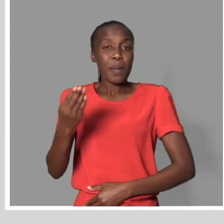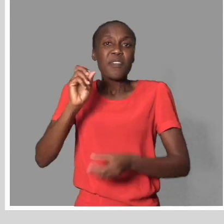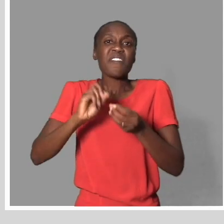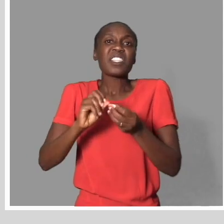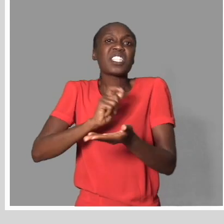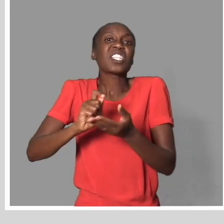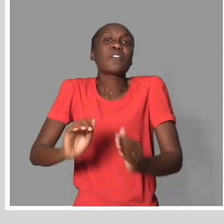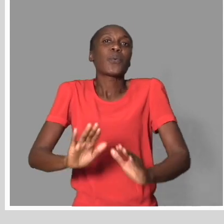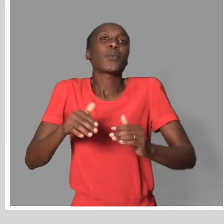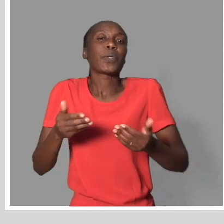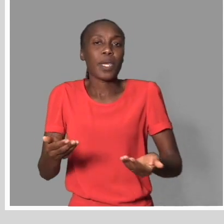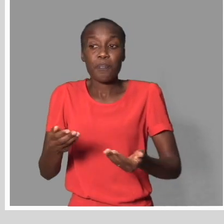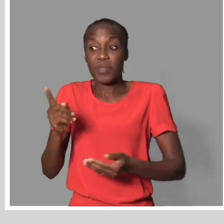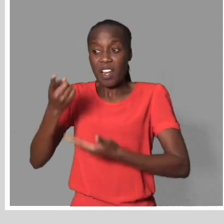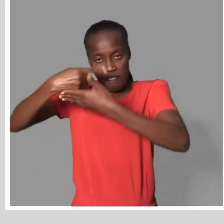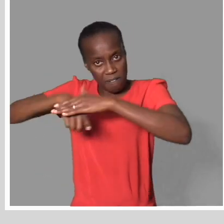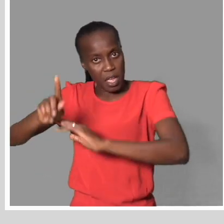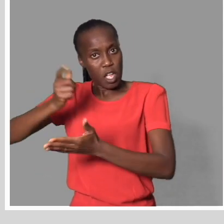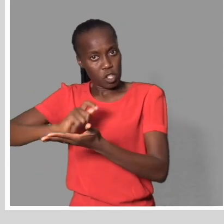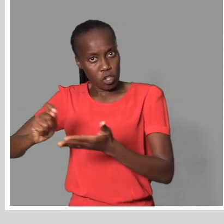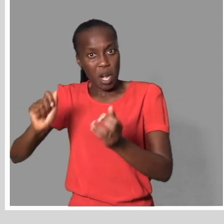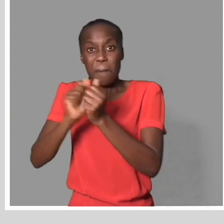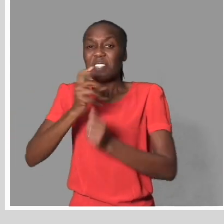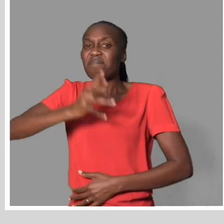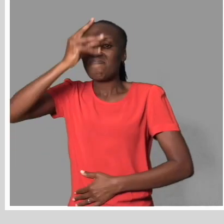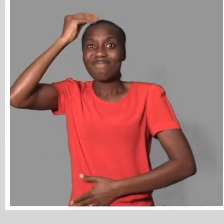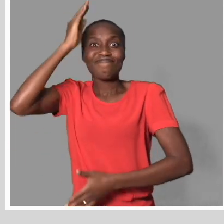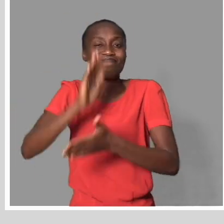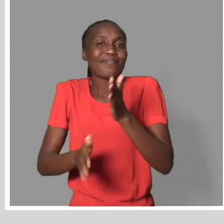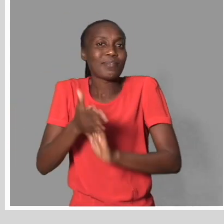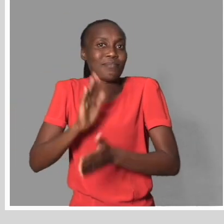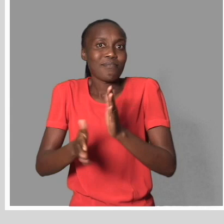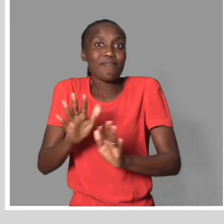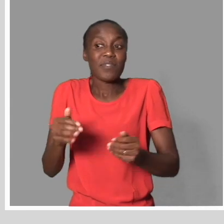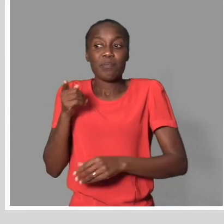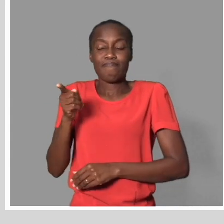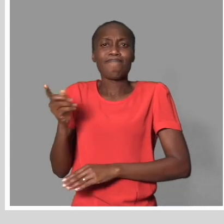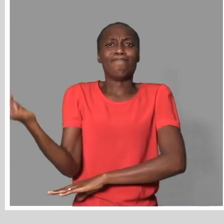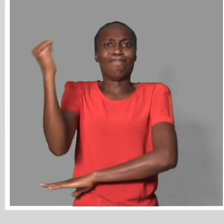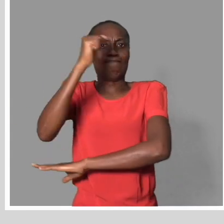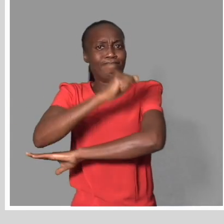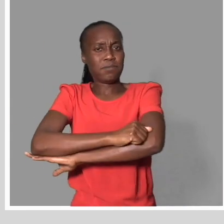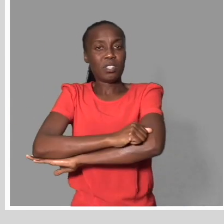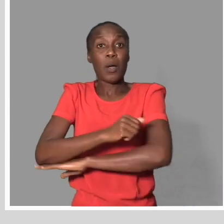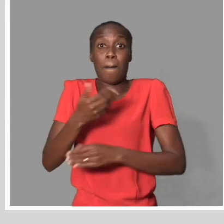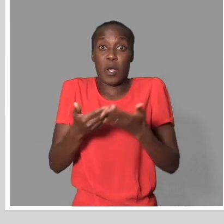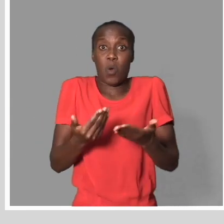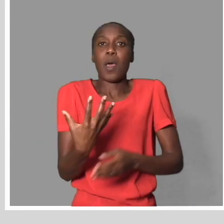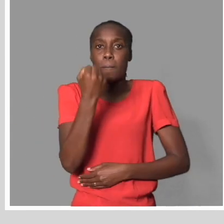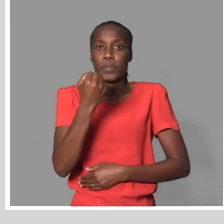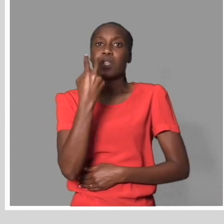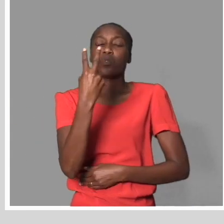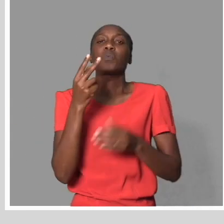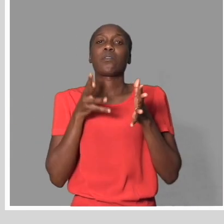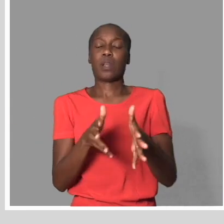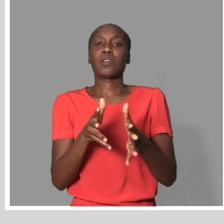responde que não sabe o que deve escrever. Ele vai à escola, mas não entende nada. Daí que reprova se não